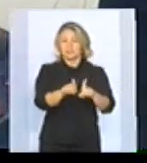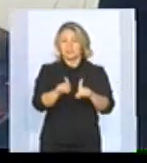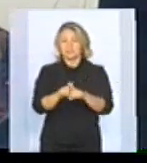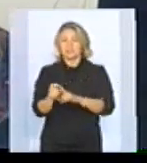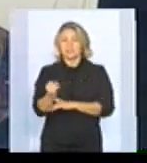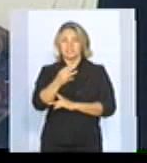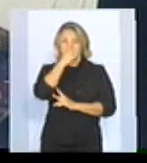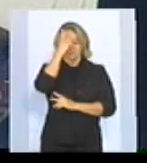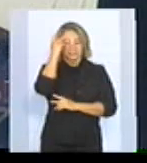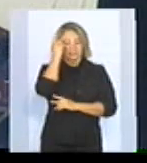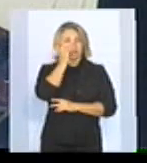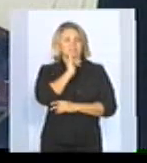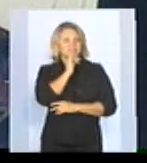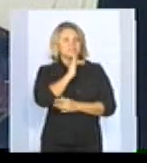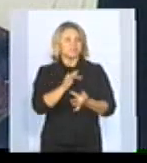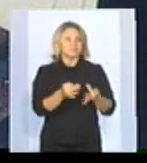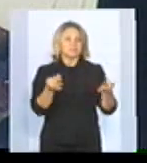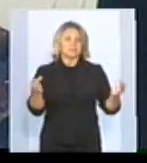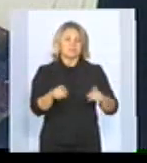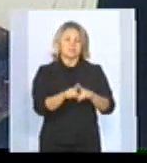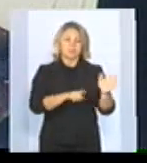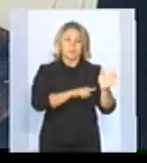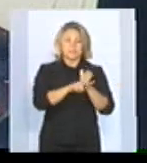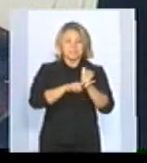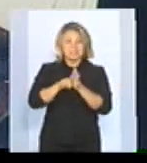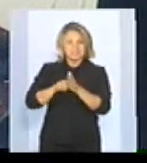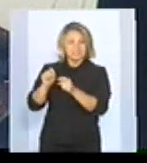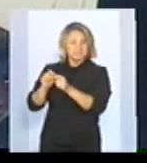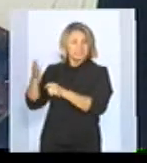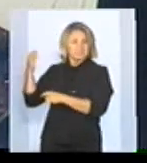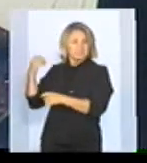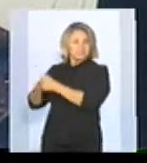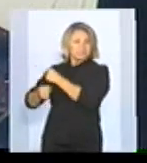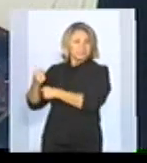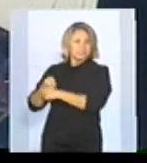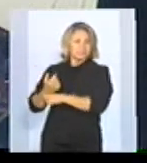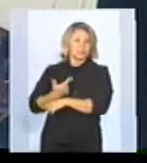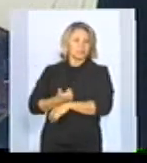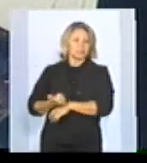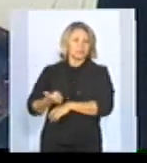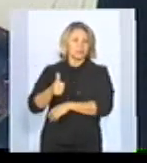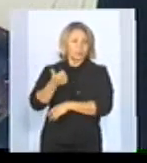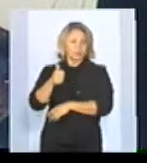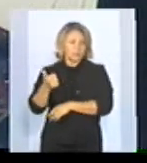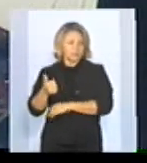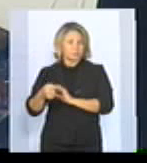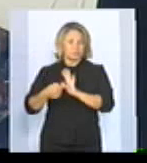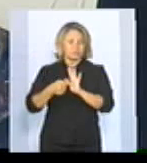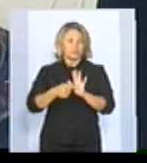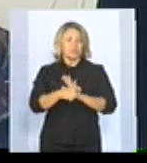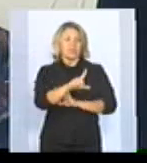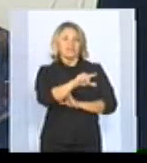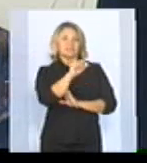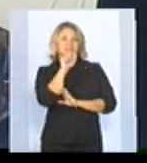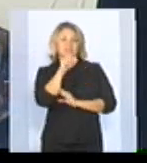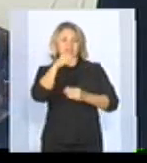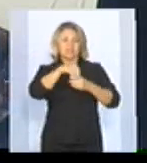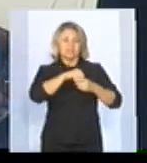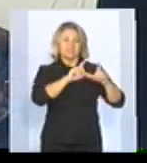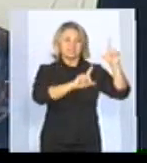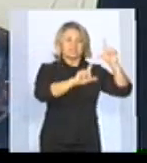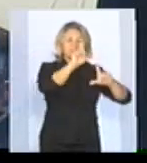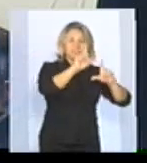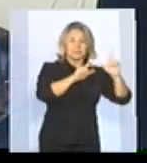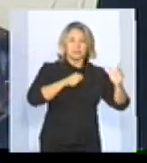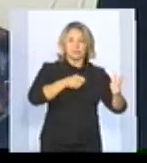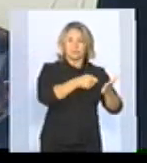exemplo simples é uma pesquisa do Ibope, divulgada em 2011, sobre as preferências no serviço de televisão por assinatura. Essa pesquisa